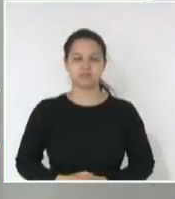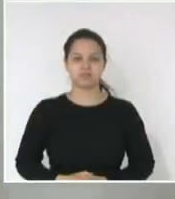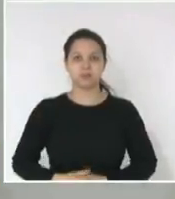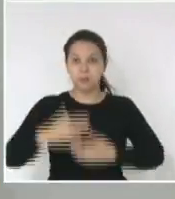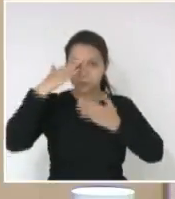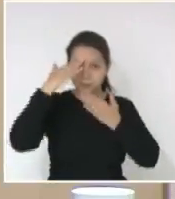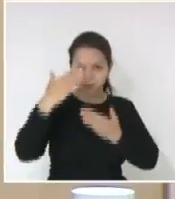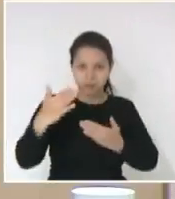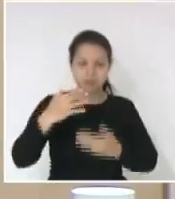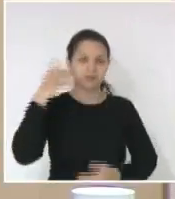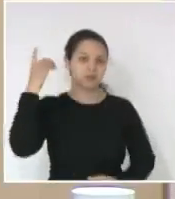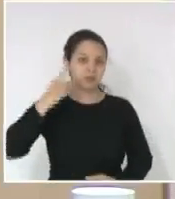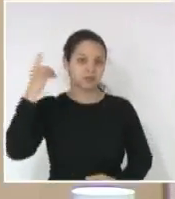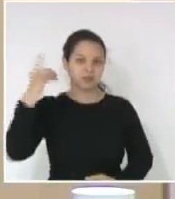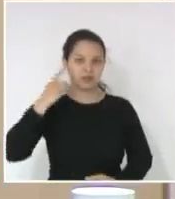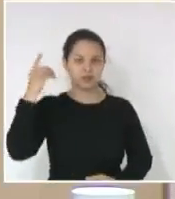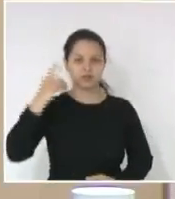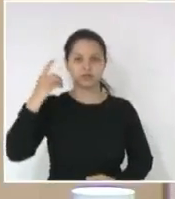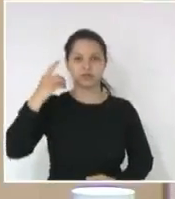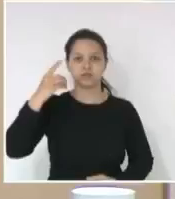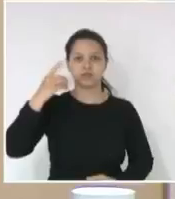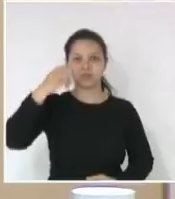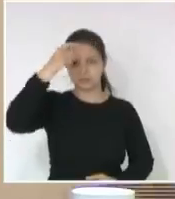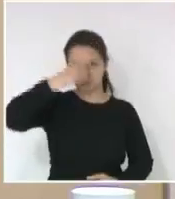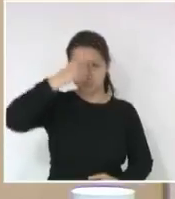Obrigado, deputado Maurício Scudillac.